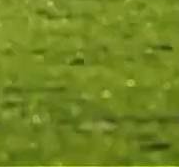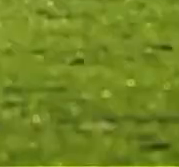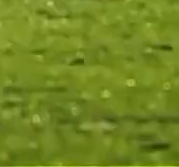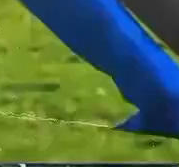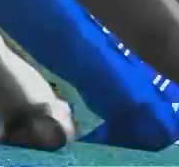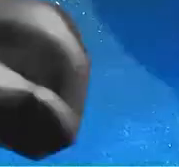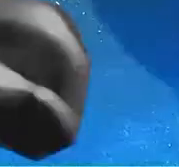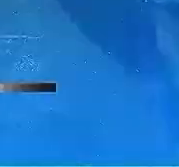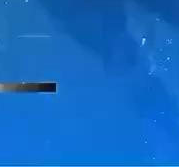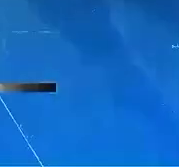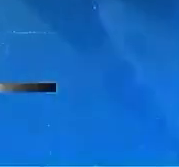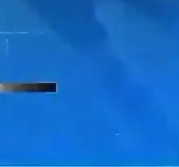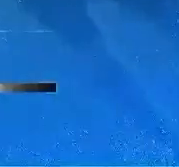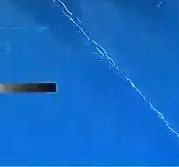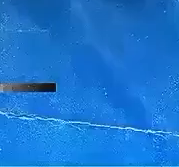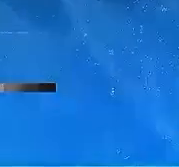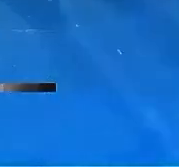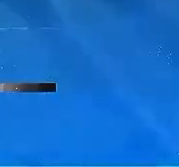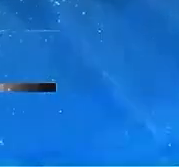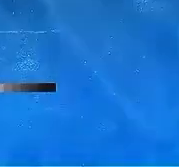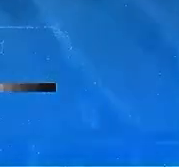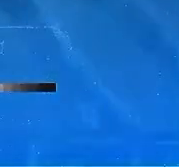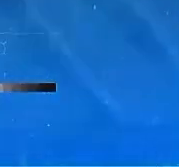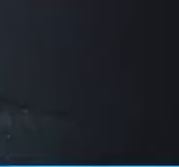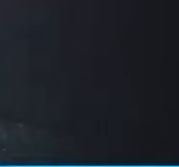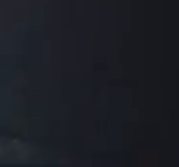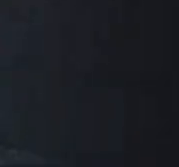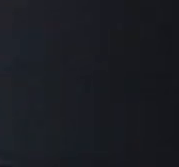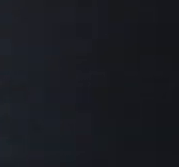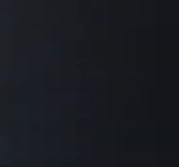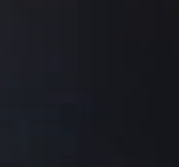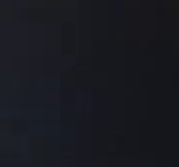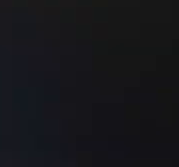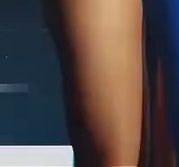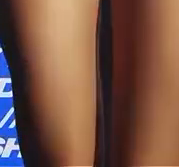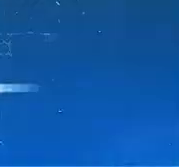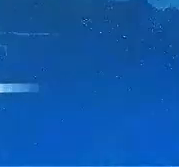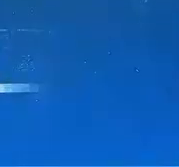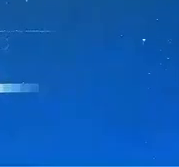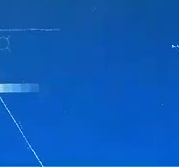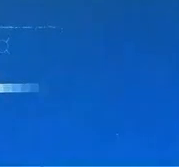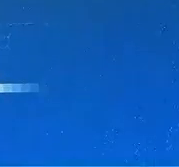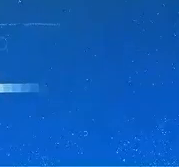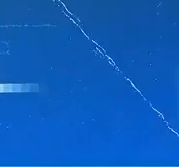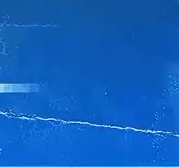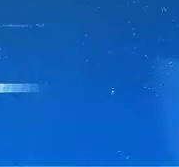E aí E aí